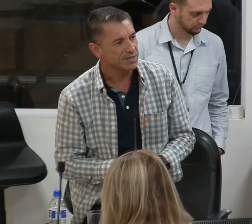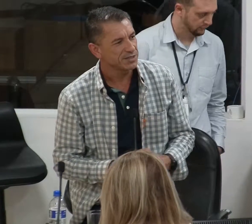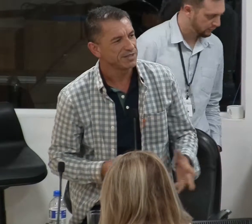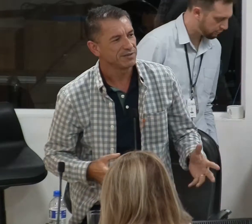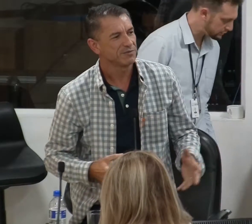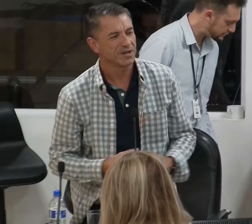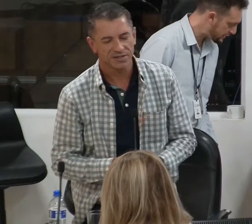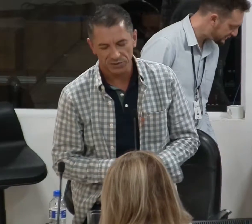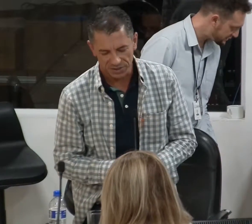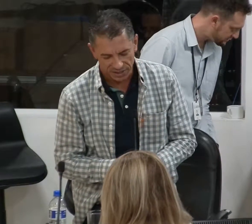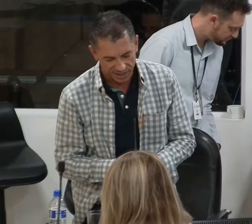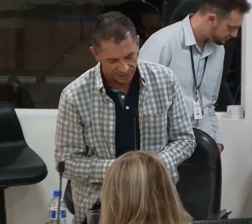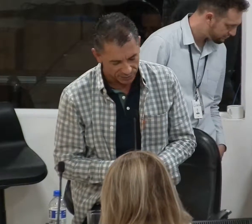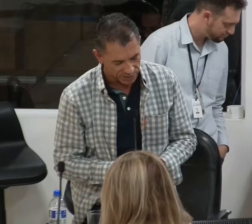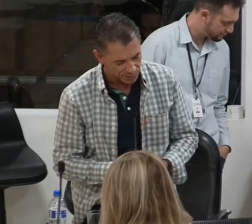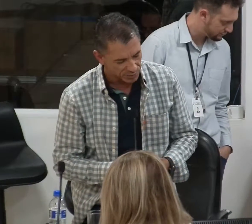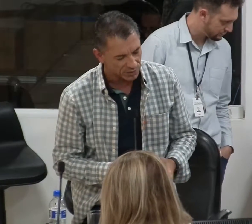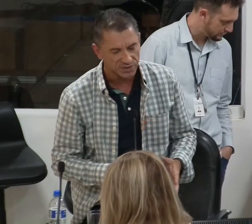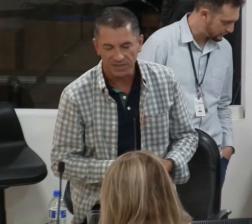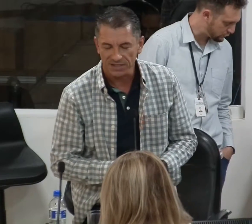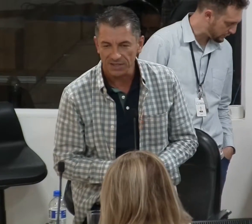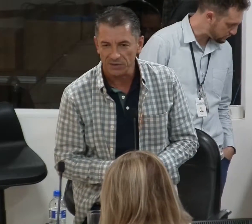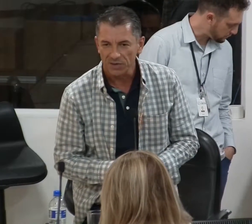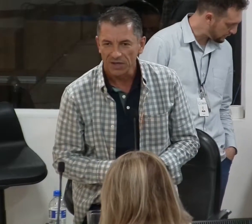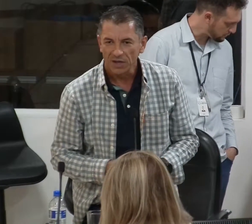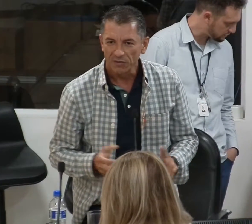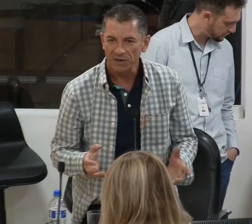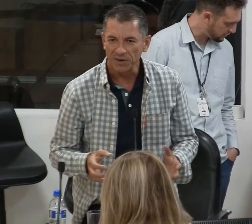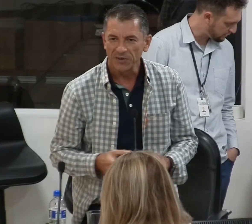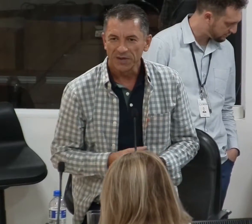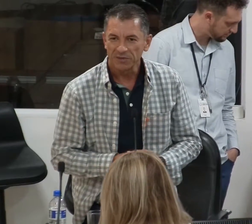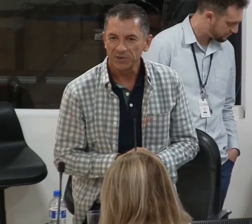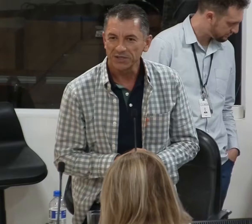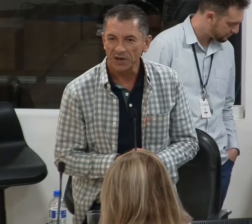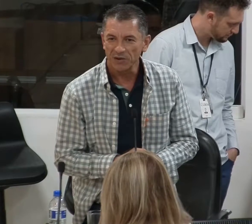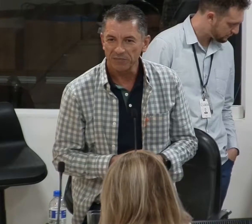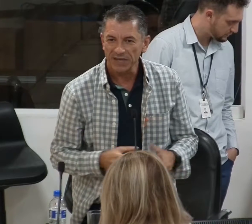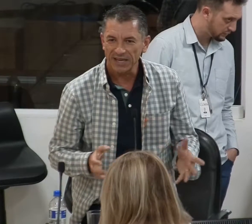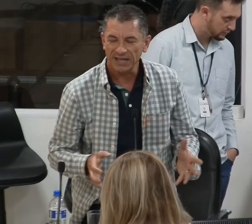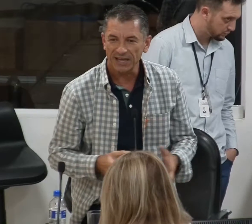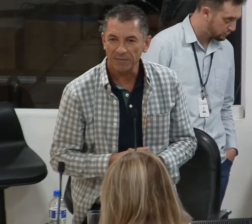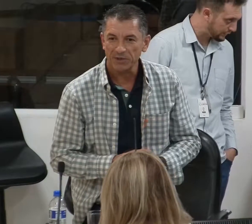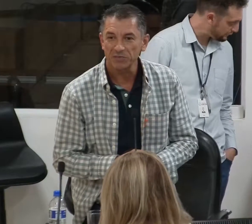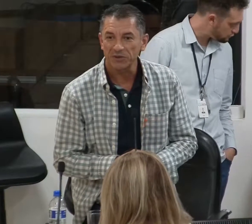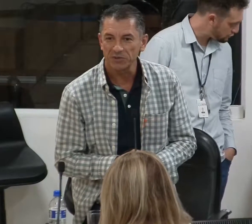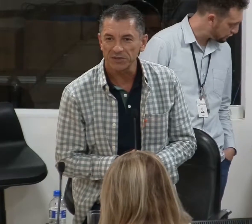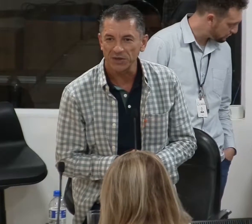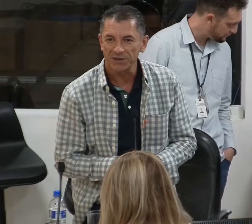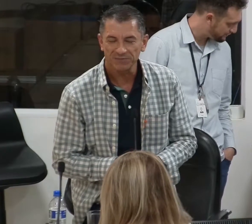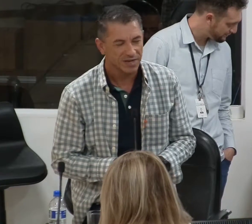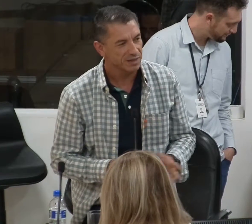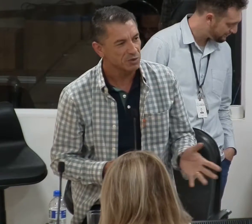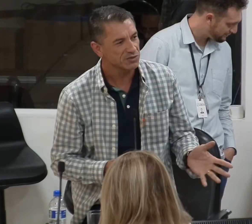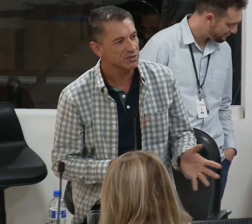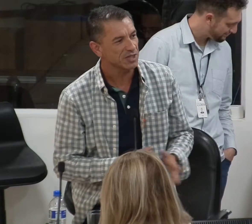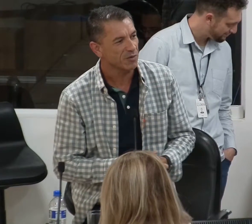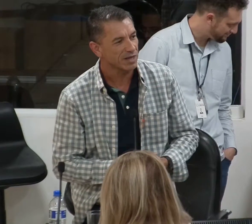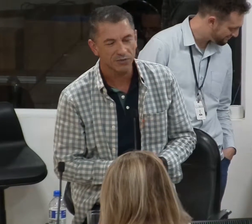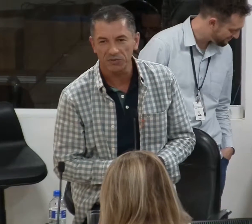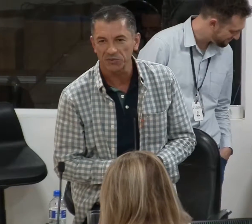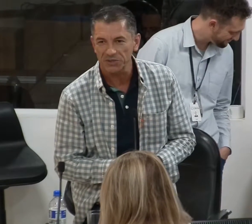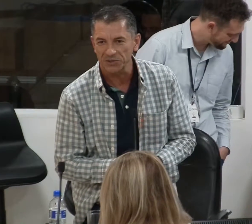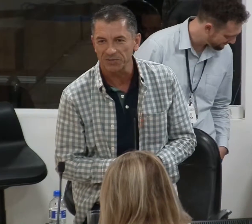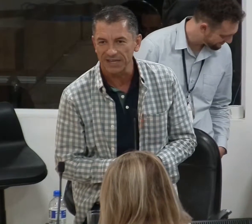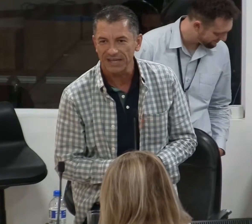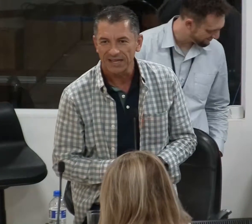prazer também de fazer o tiro de guerra no ano de 1985, viu, Lemão? E, por sinal, eu peguei aquela época de uma turma só. Até